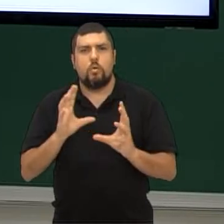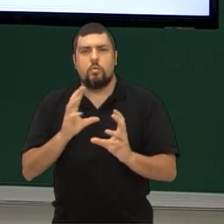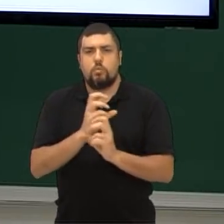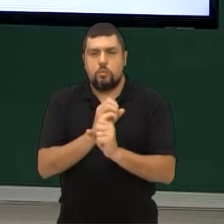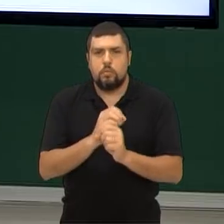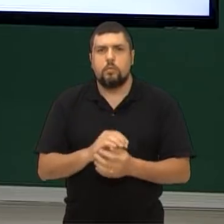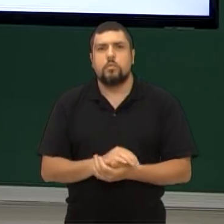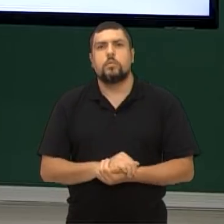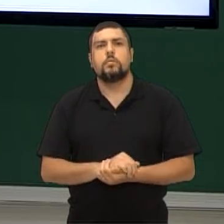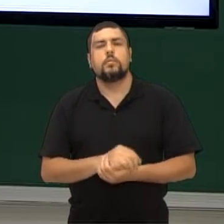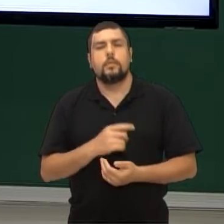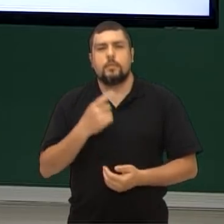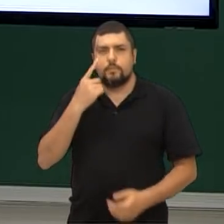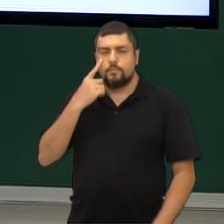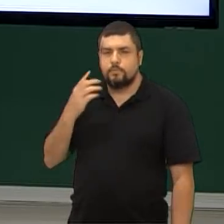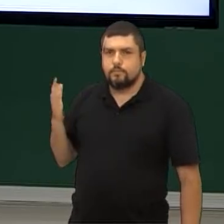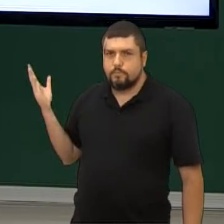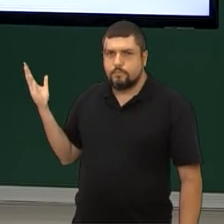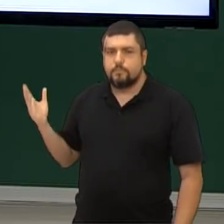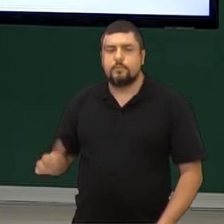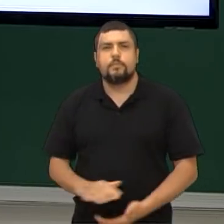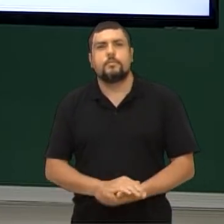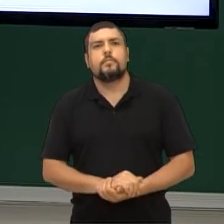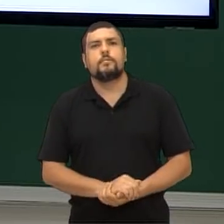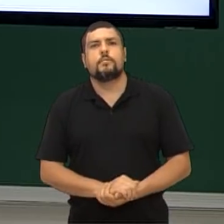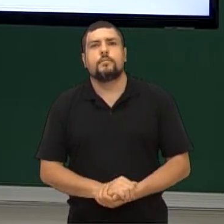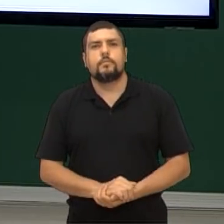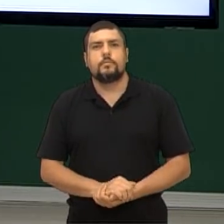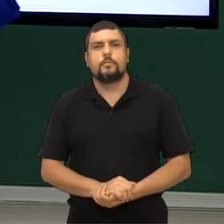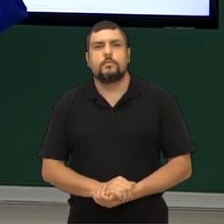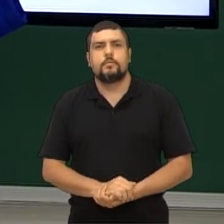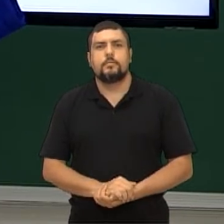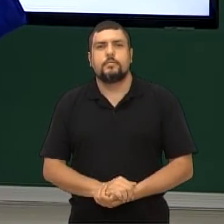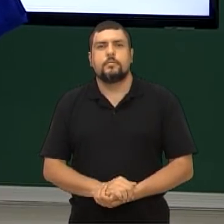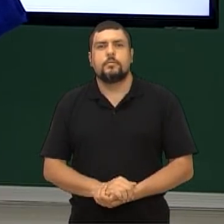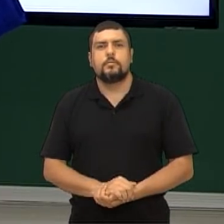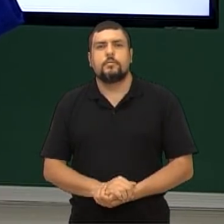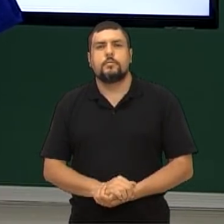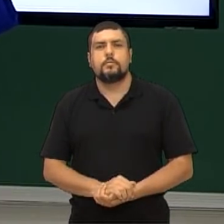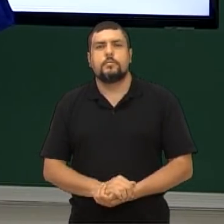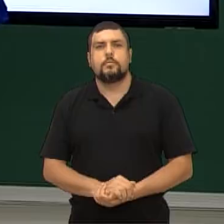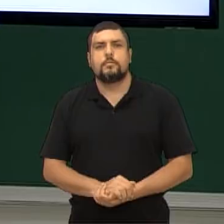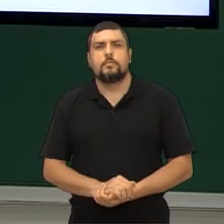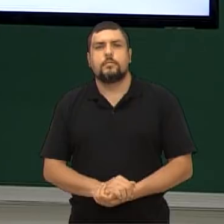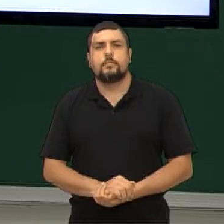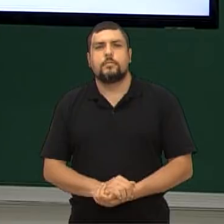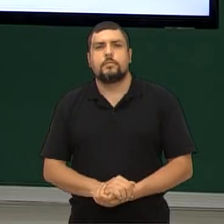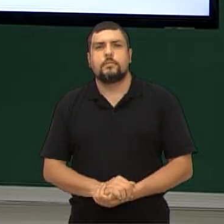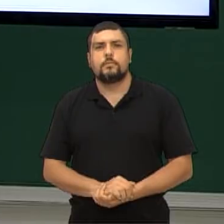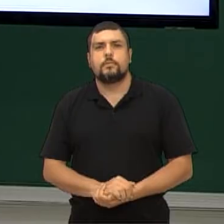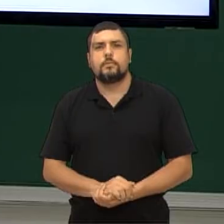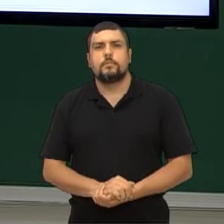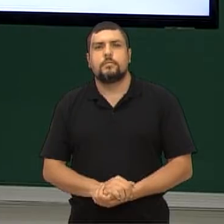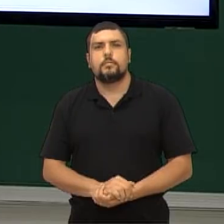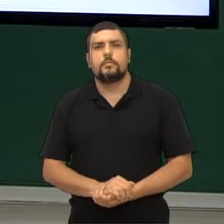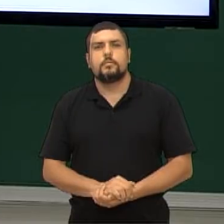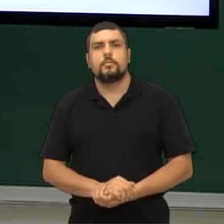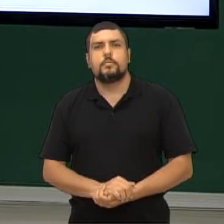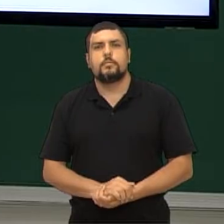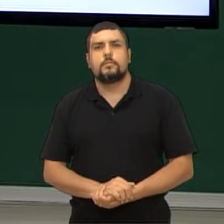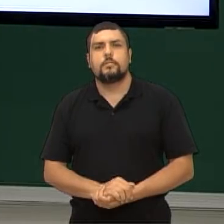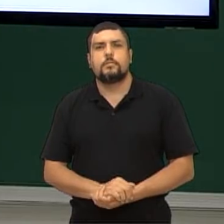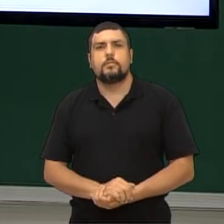com 60, a gente vai chegar em 100. 100 com 32, 132. E por